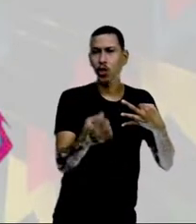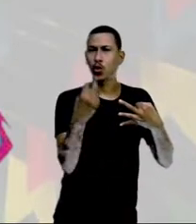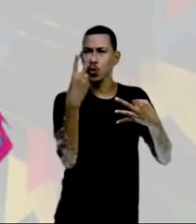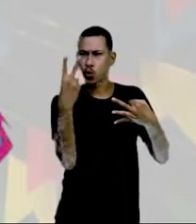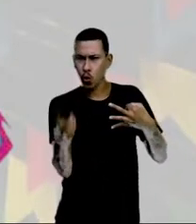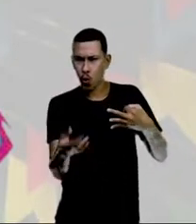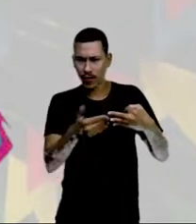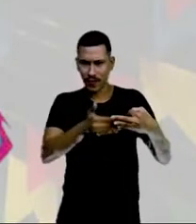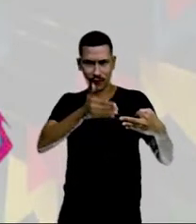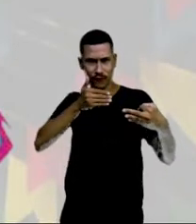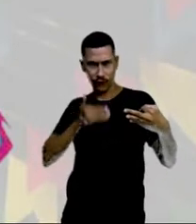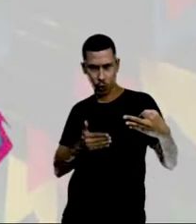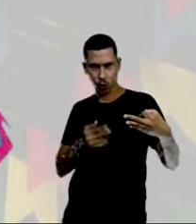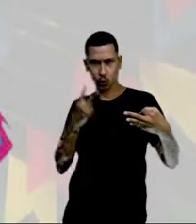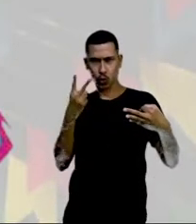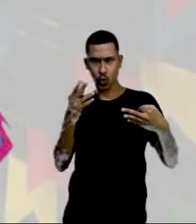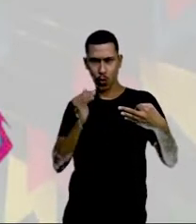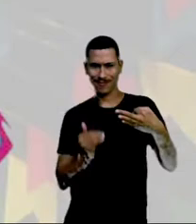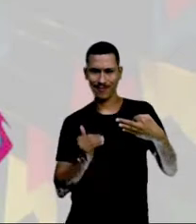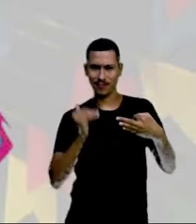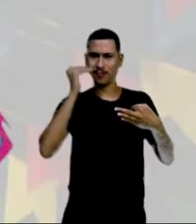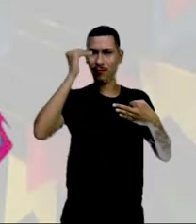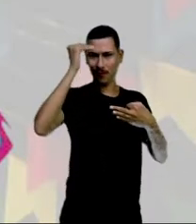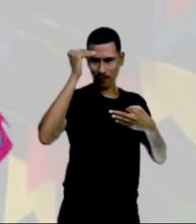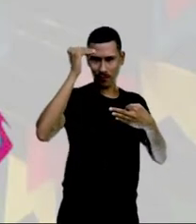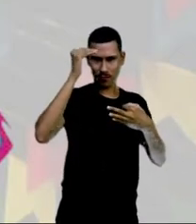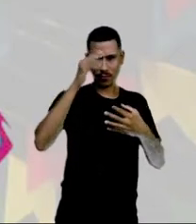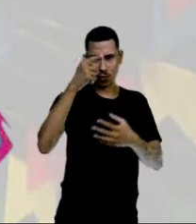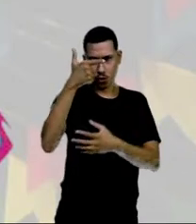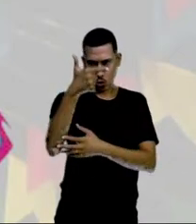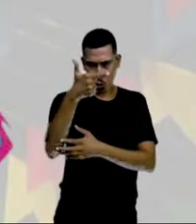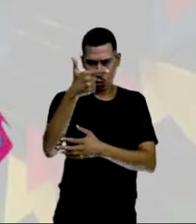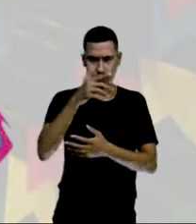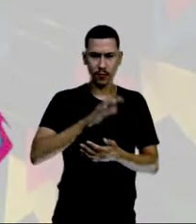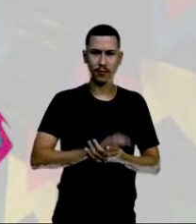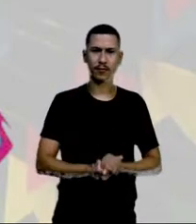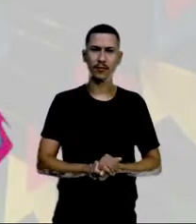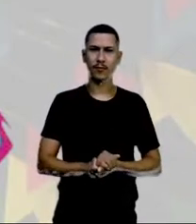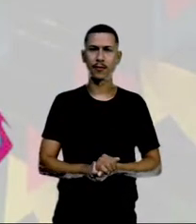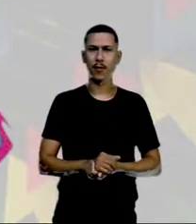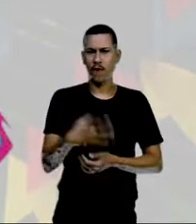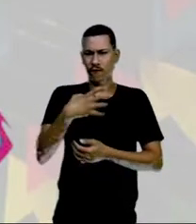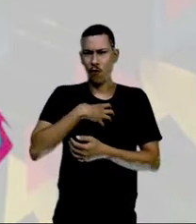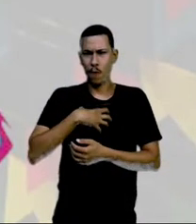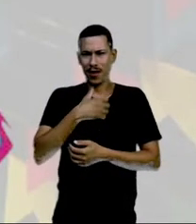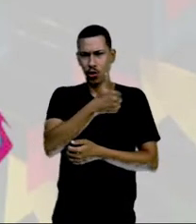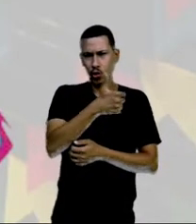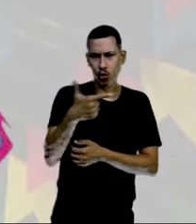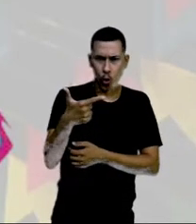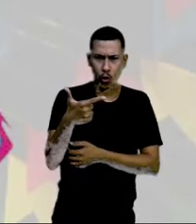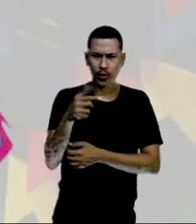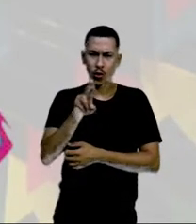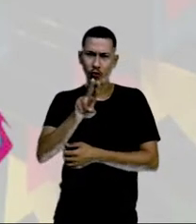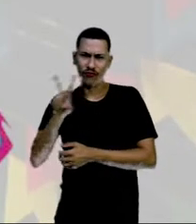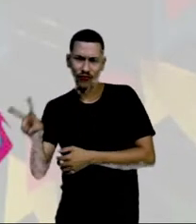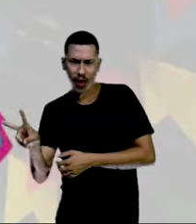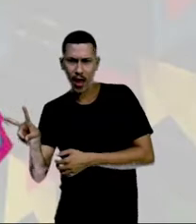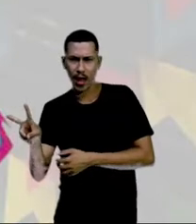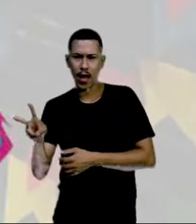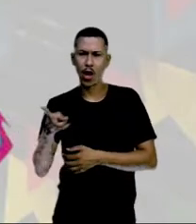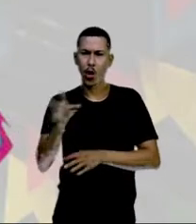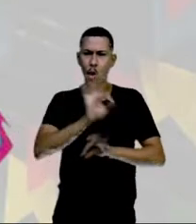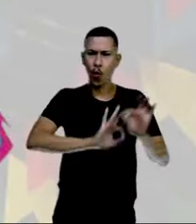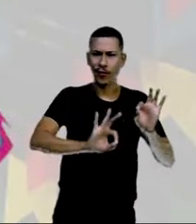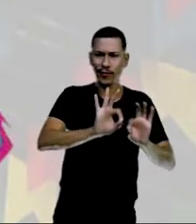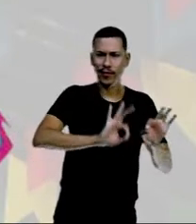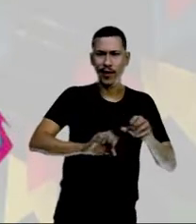caixinhas de fundo e duas de altura. Então, esse formato de 12 unidades de volume a gente atribui com o